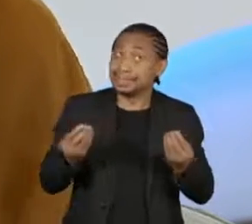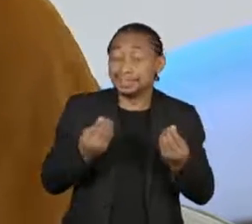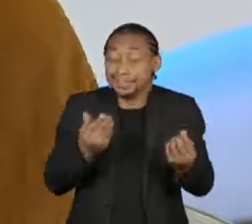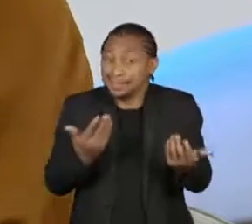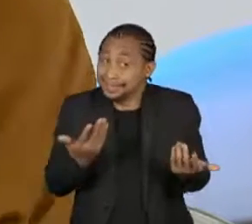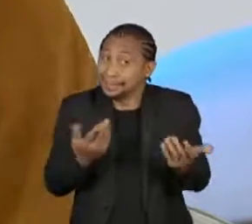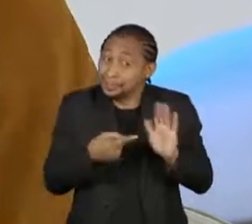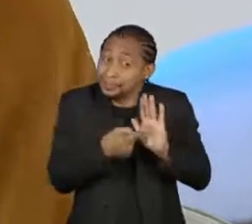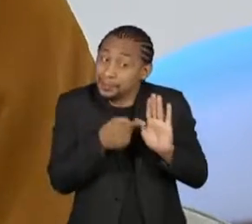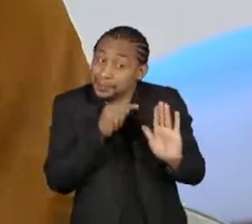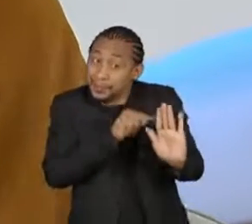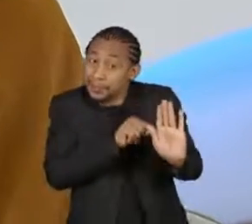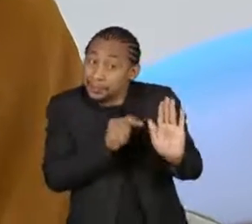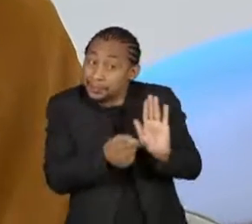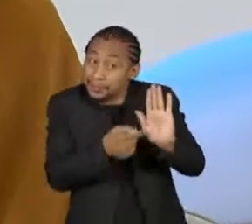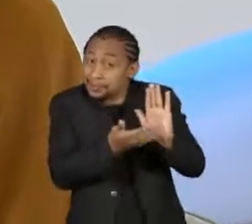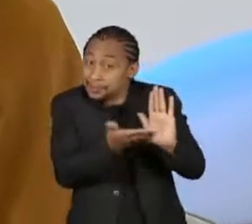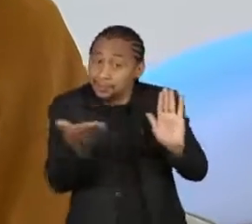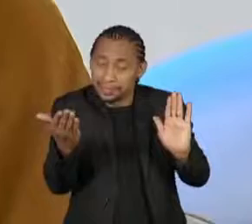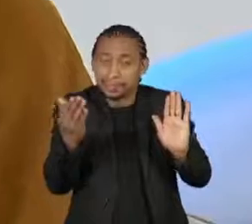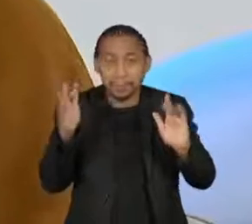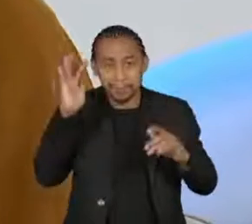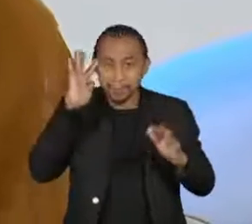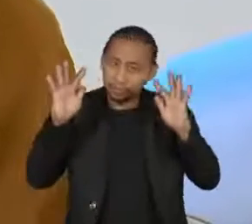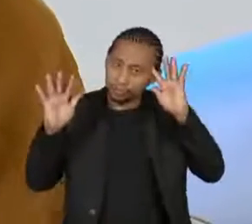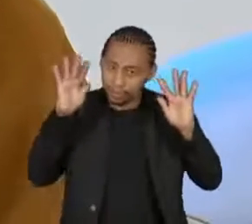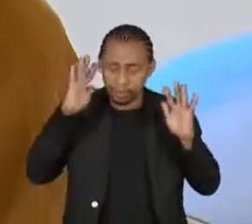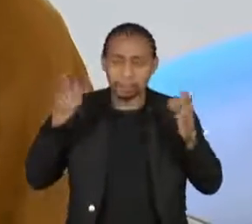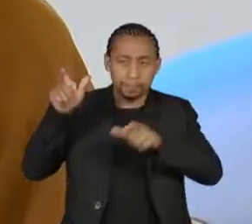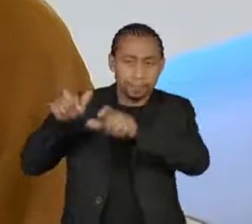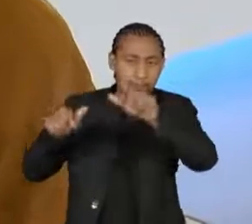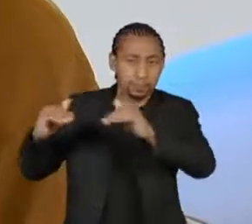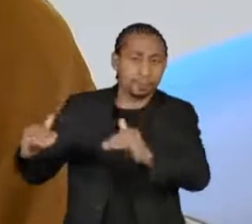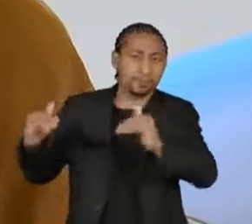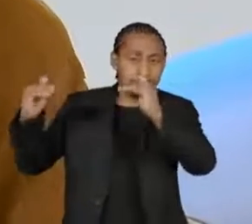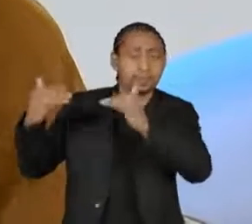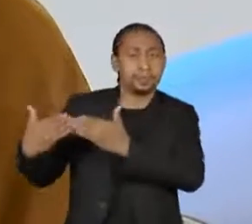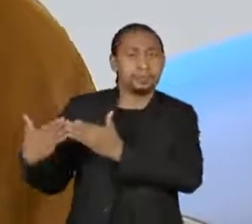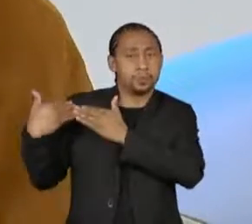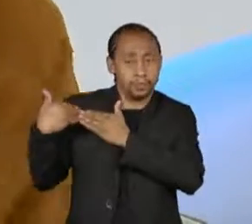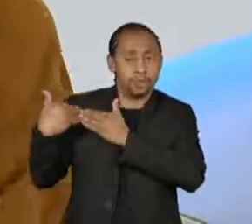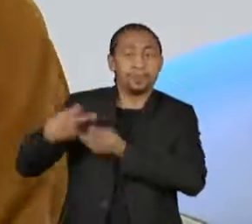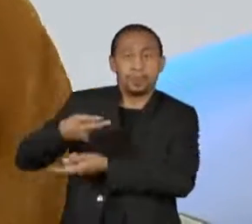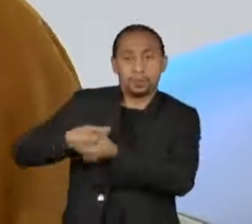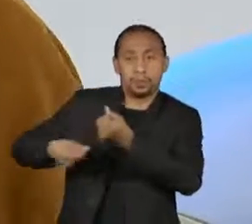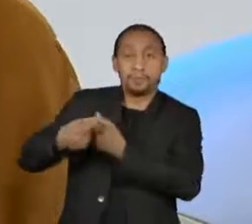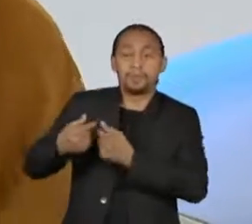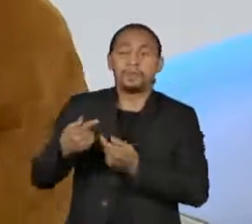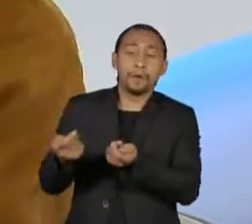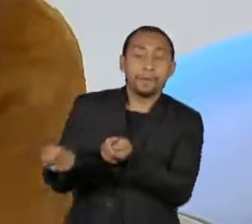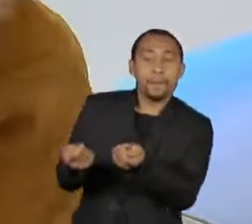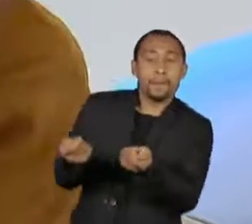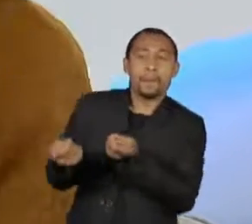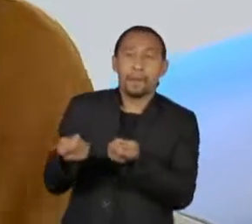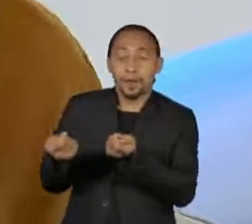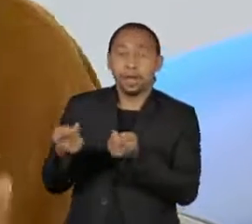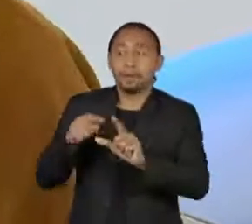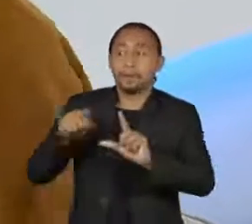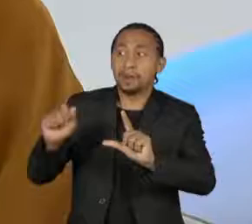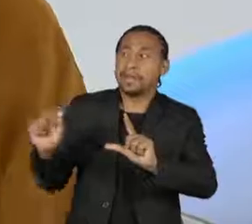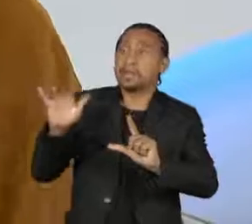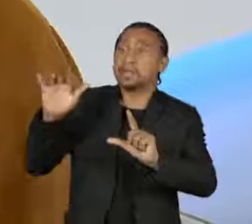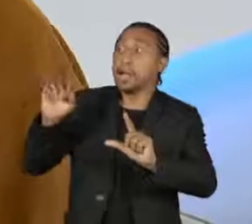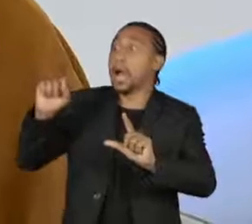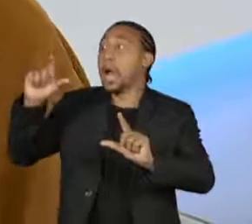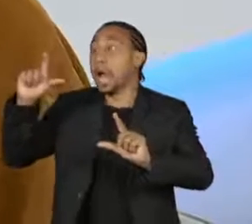apenas, Eu fico pensando nas autoridades monetárias, que ficam verificando se a inflação está no centro da meta, se está acima do